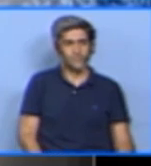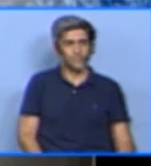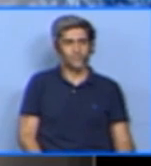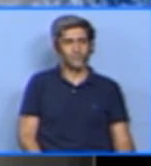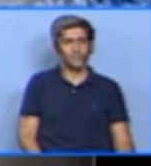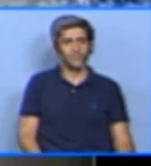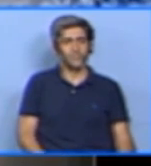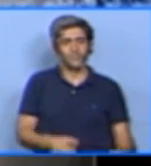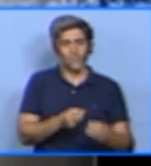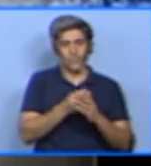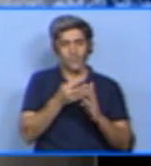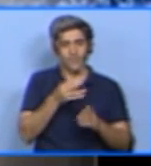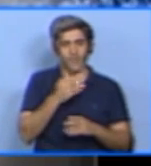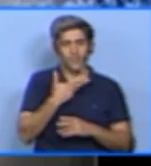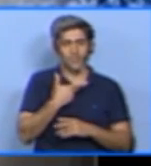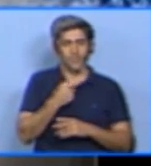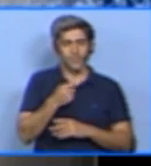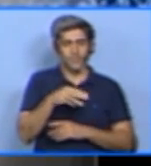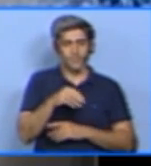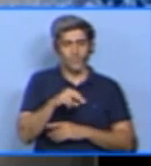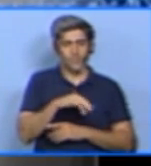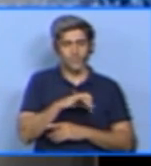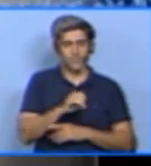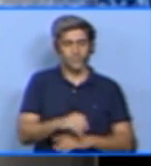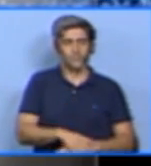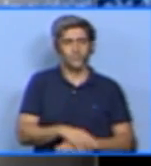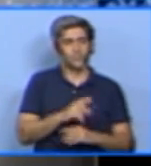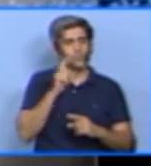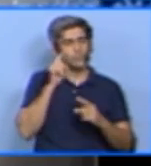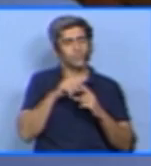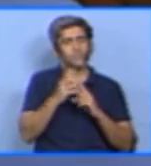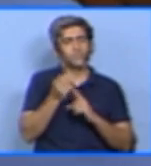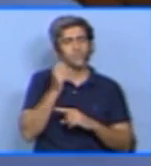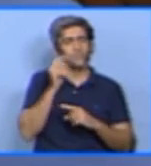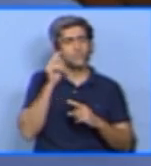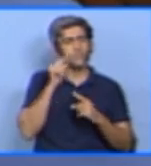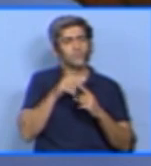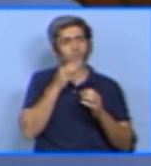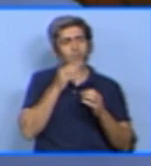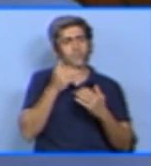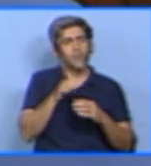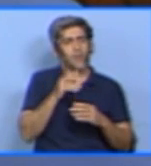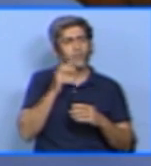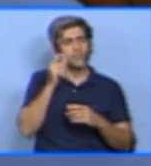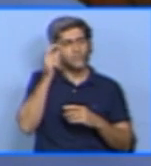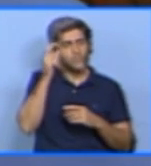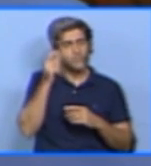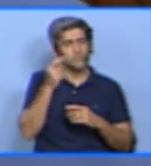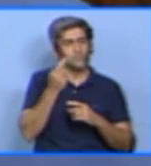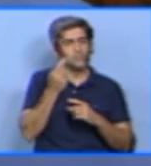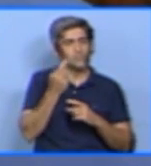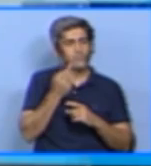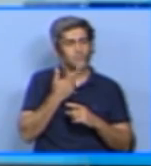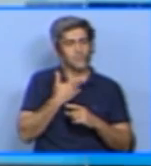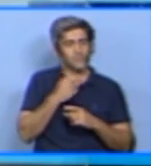todo esse pandemónio. Todo esse pandemónio. E para chegar a que conceito? Quando falamos de mal e o relacionamos com o demónio, Satanás, ou enfim,